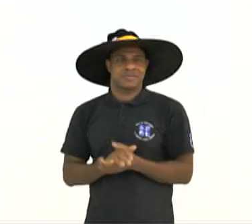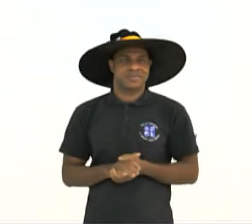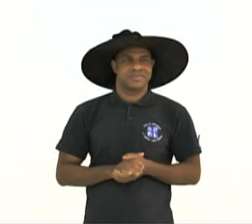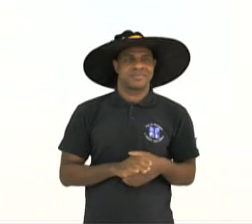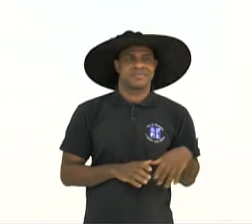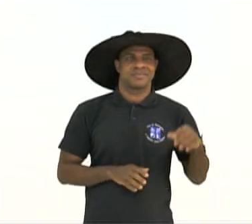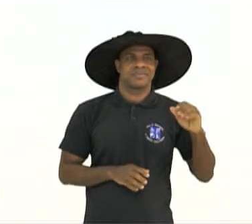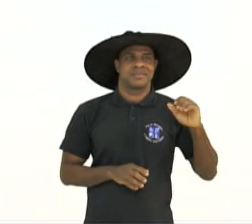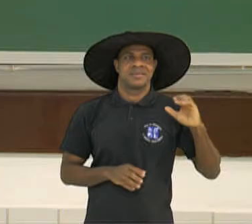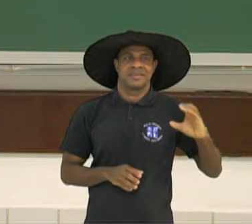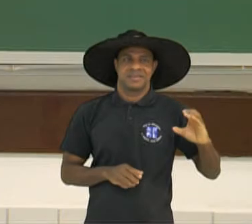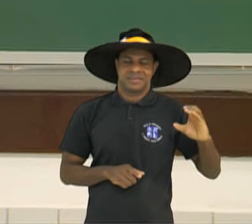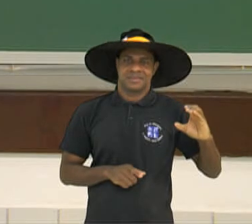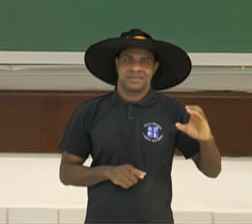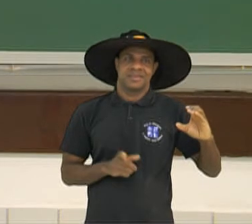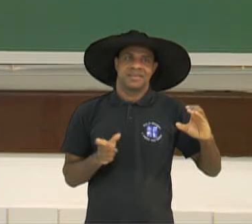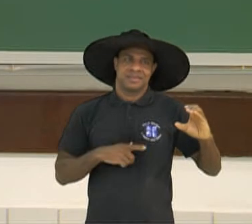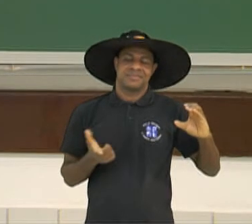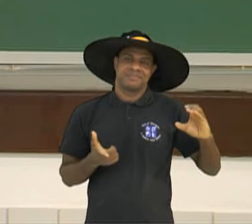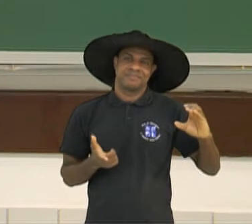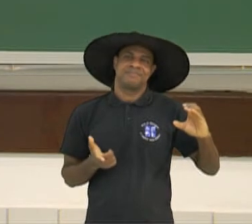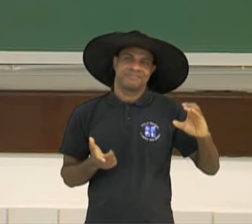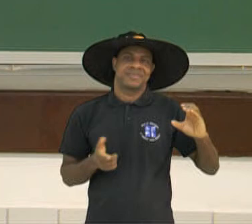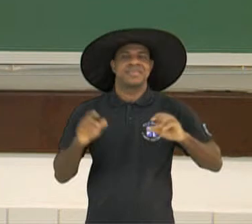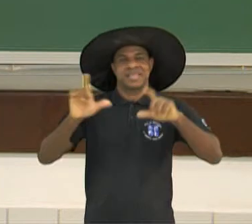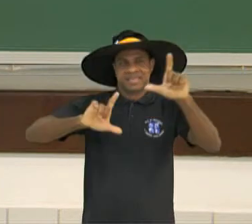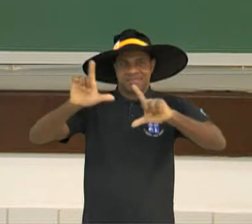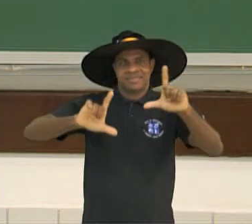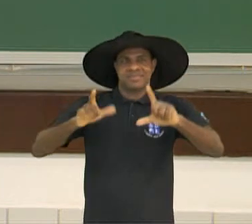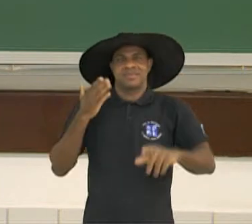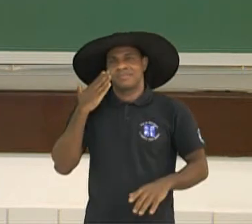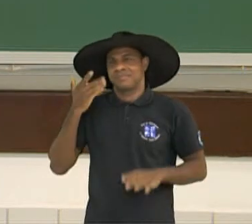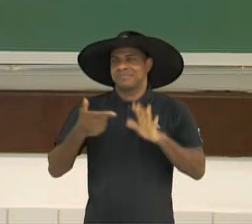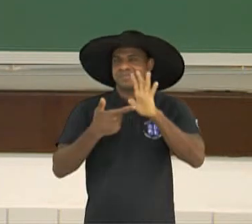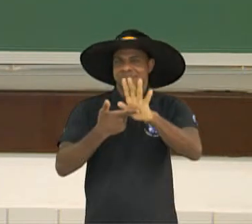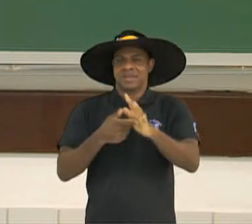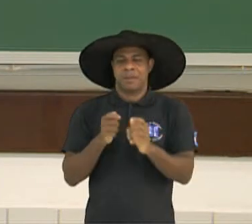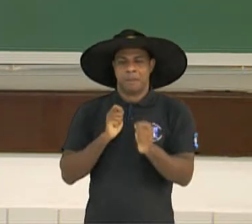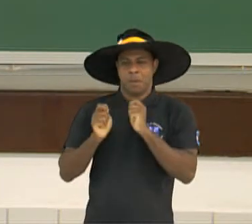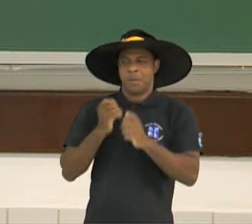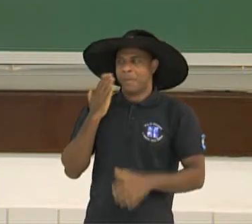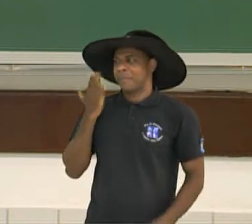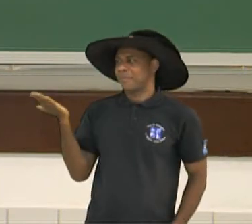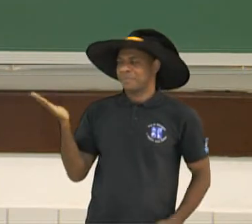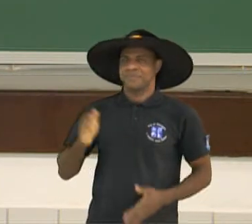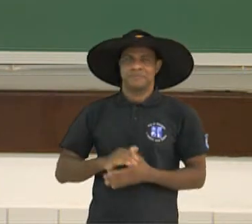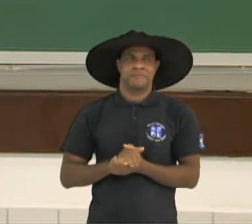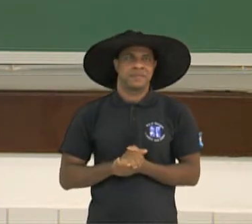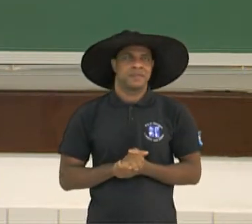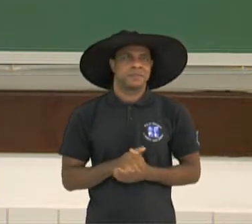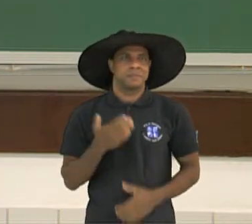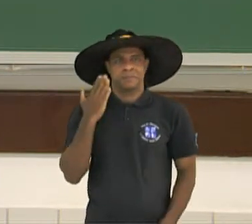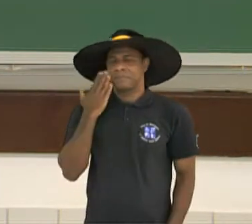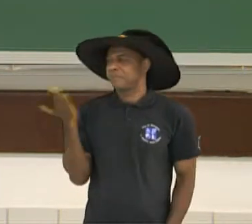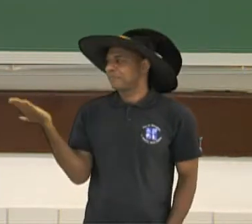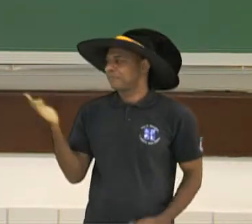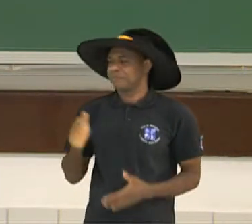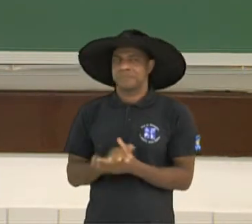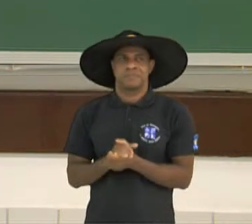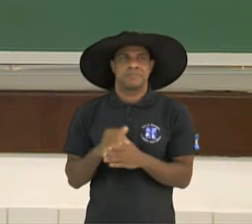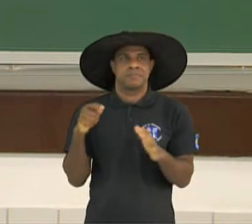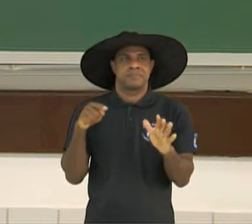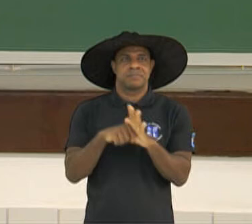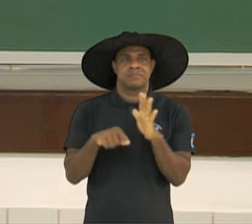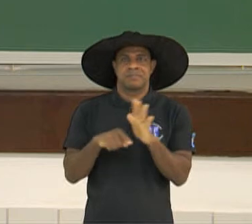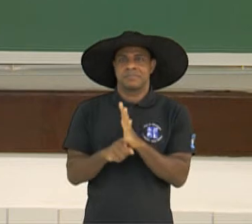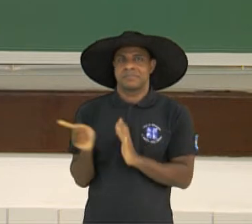tão comum aqui no Brasil, mas fora dele é bem comum esse tipo de programa, ok? What time is it? Oh,